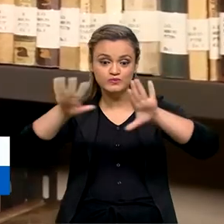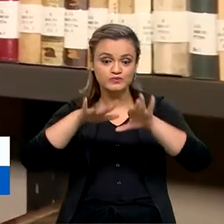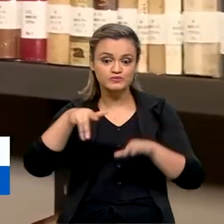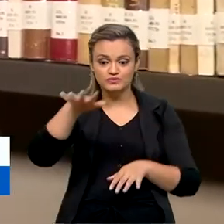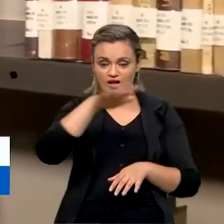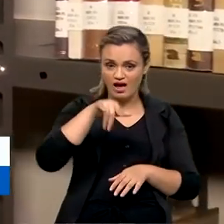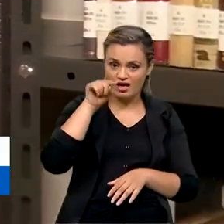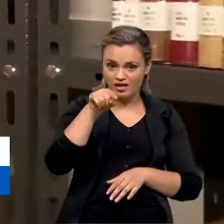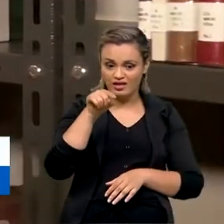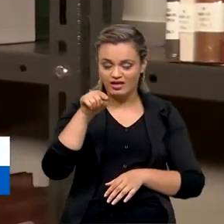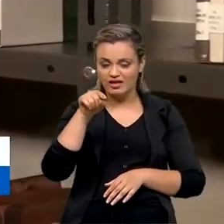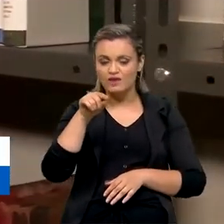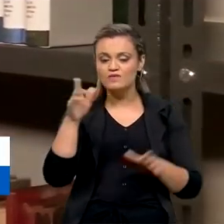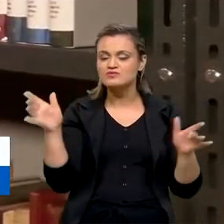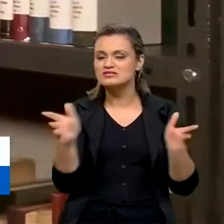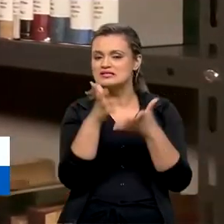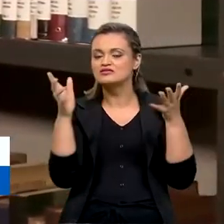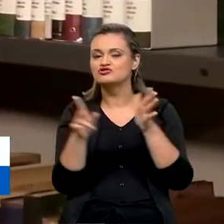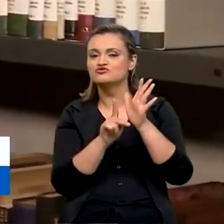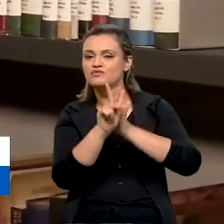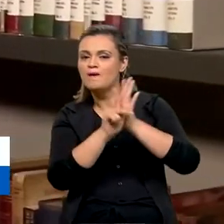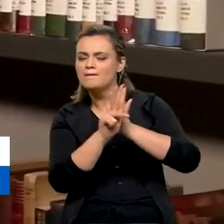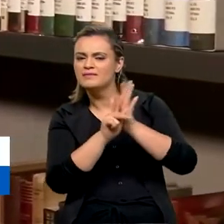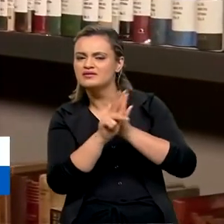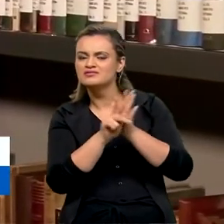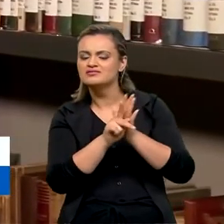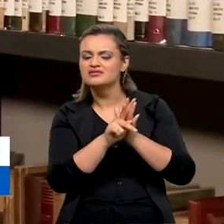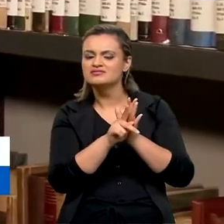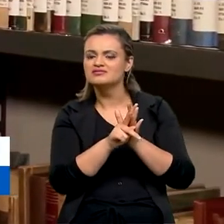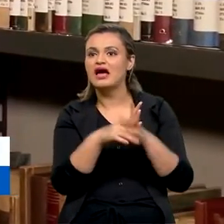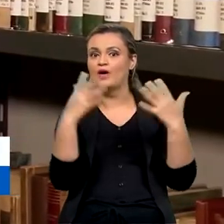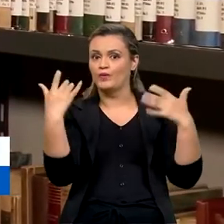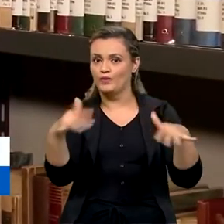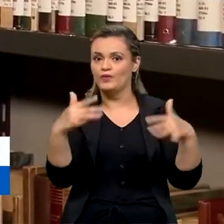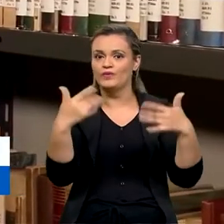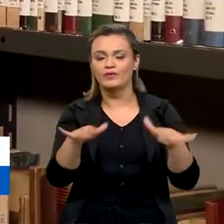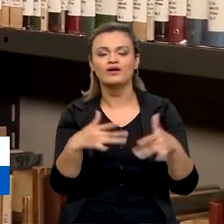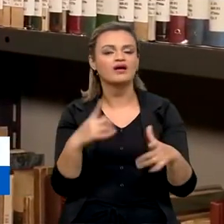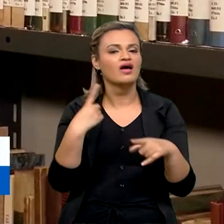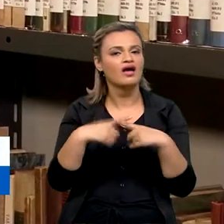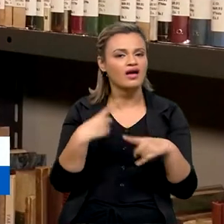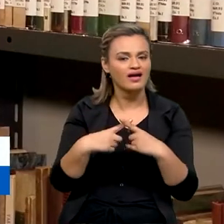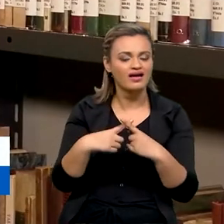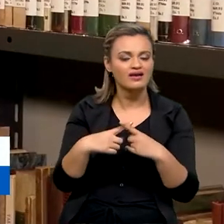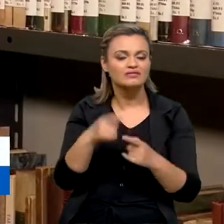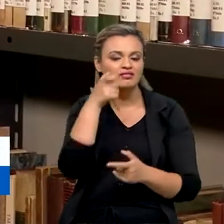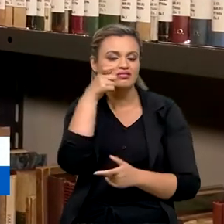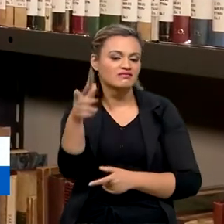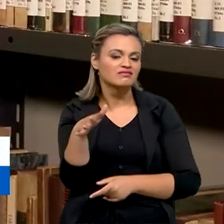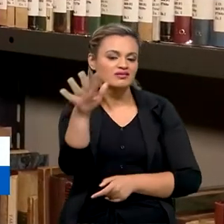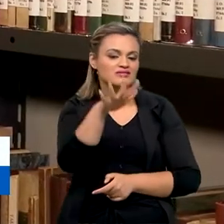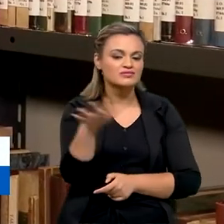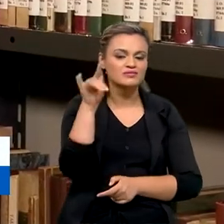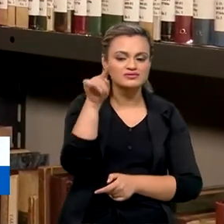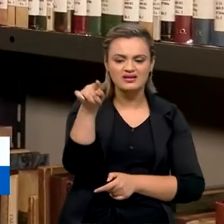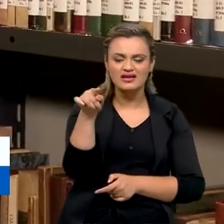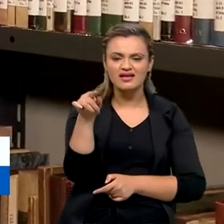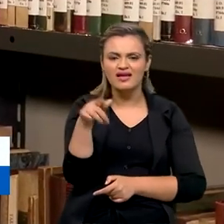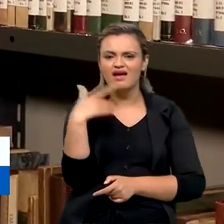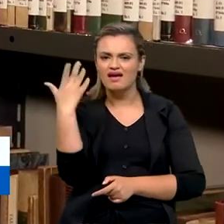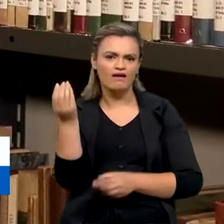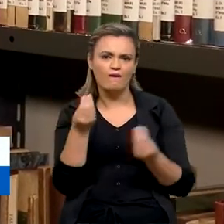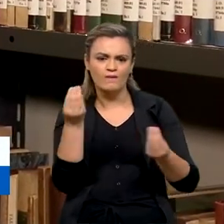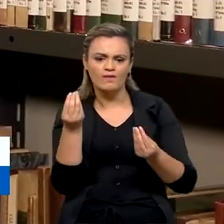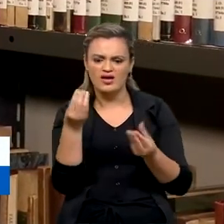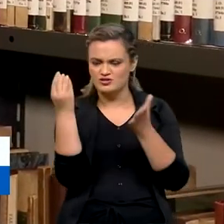único lugar, o incentivo à pesquisa se torna ainda maior. Isso porque o interesse pelas obras vai muito além